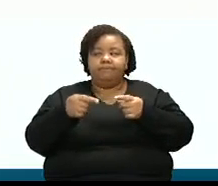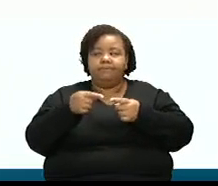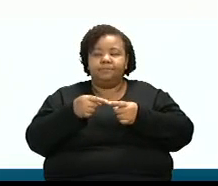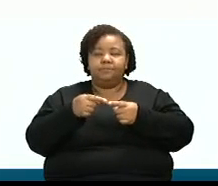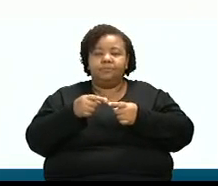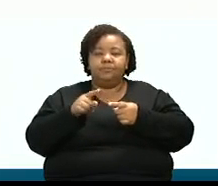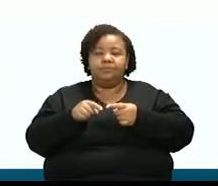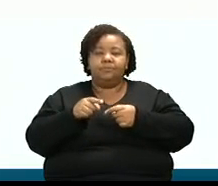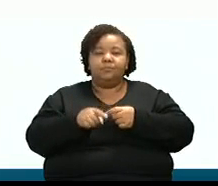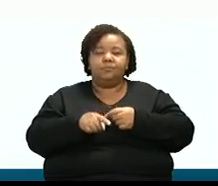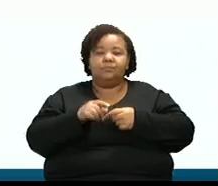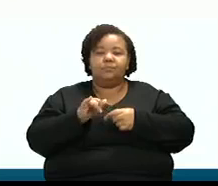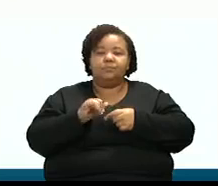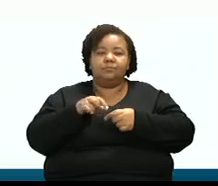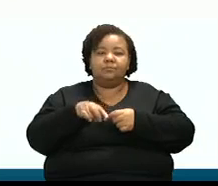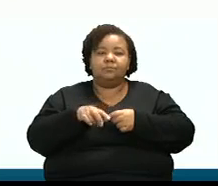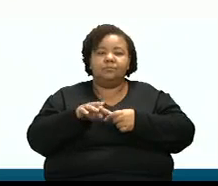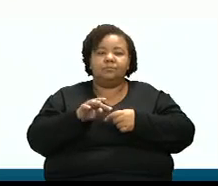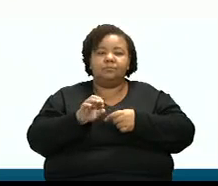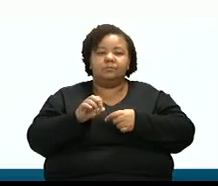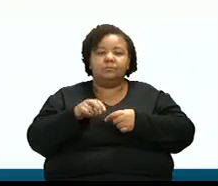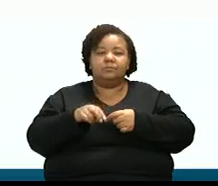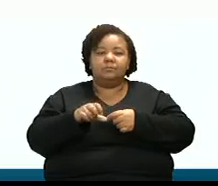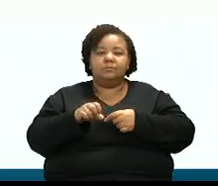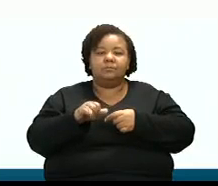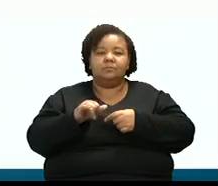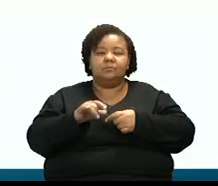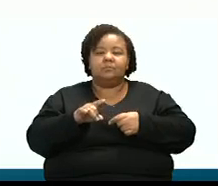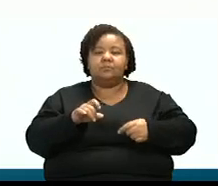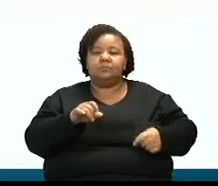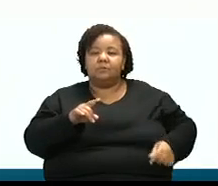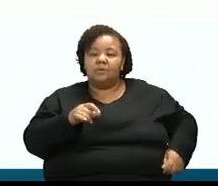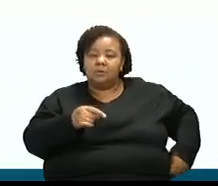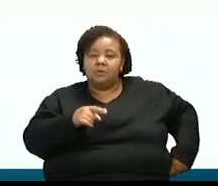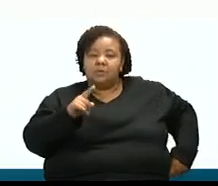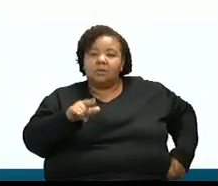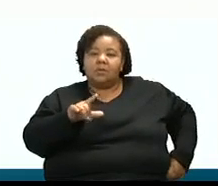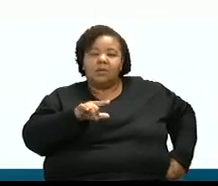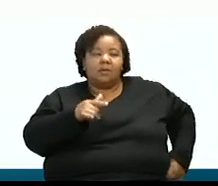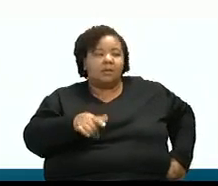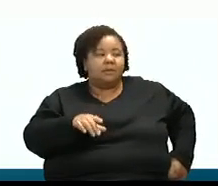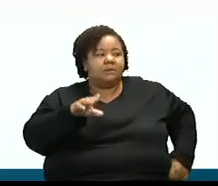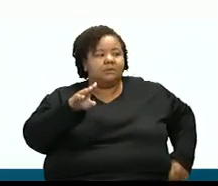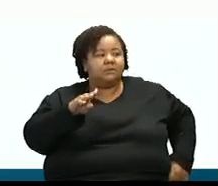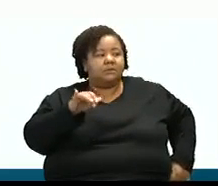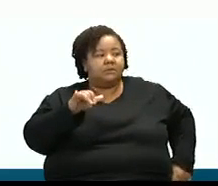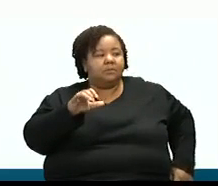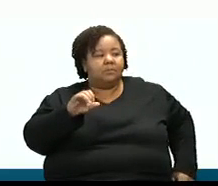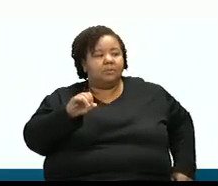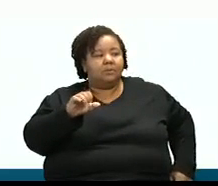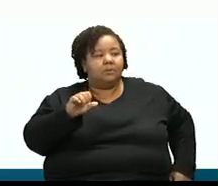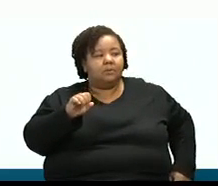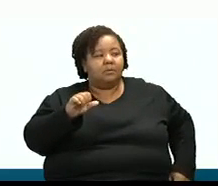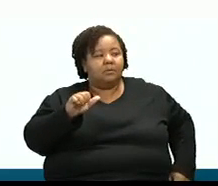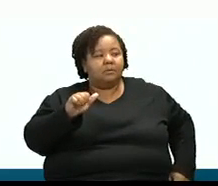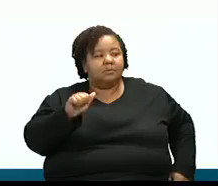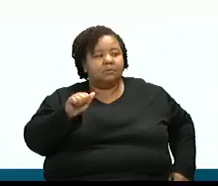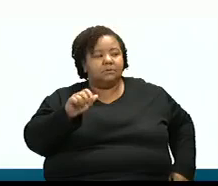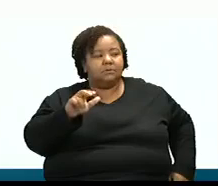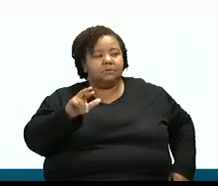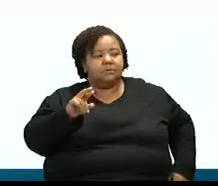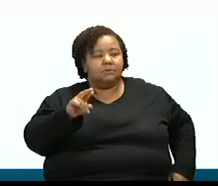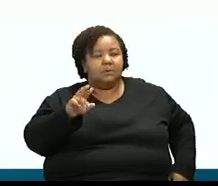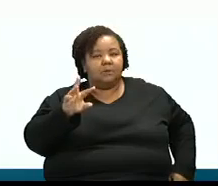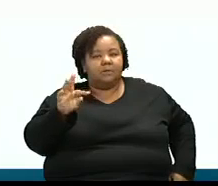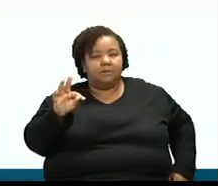associação entre a intensidade do campo com a região que eu estou estudando, que é a lei de Biot-Savart. Então, a intensidade do campo é